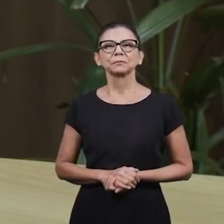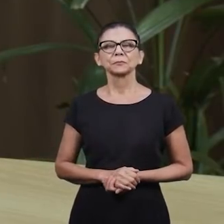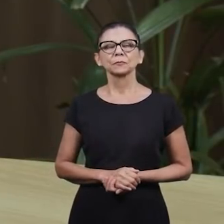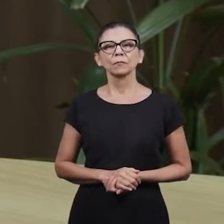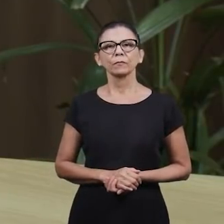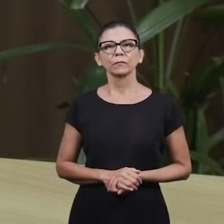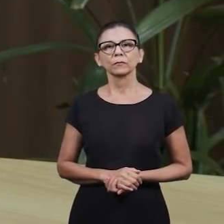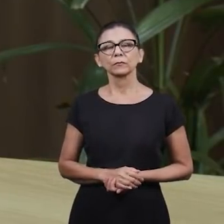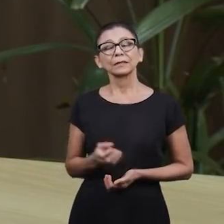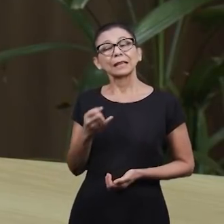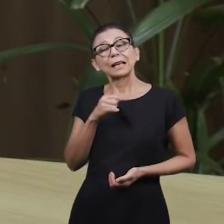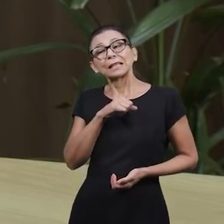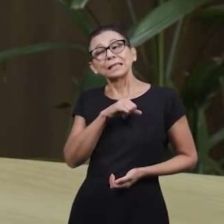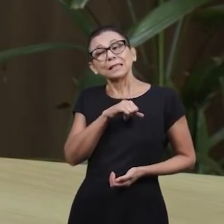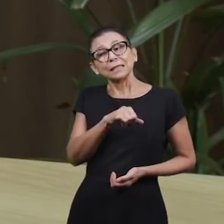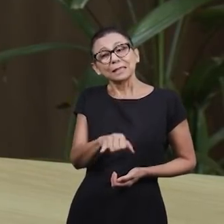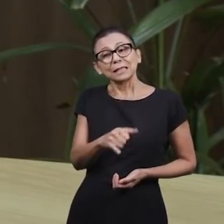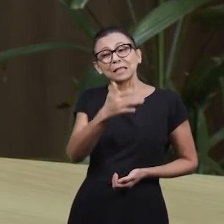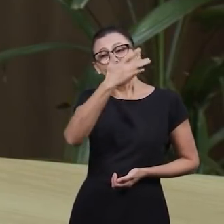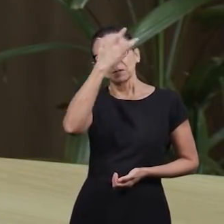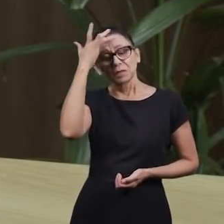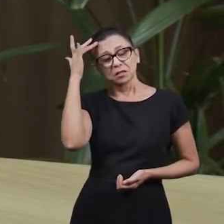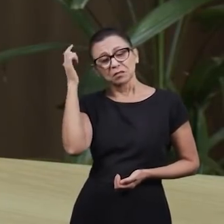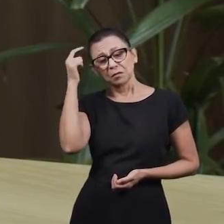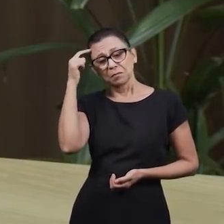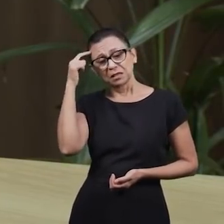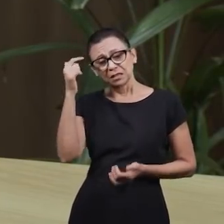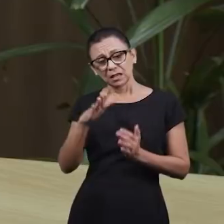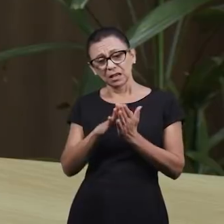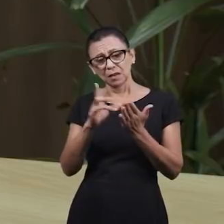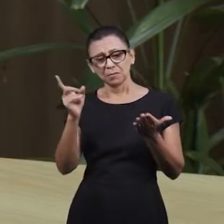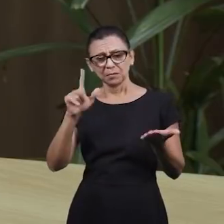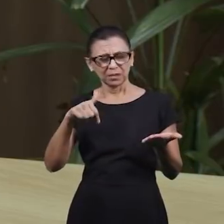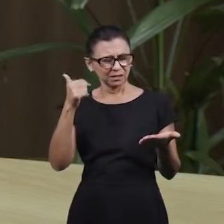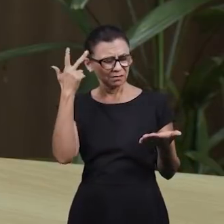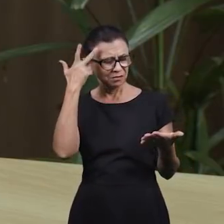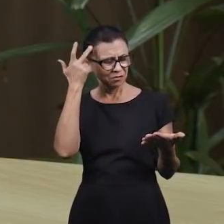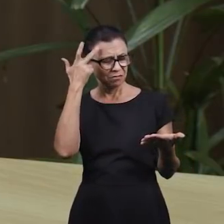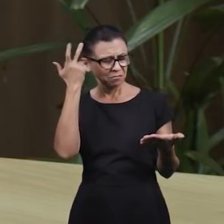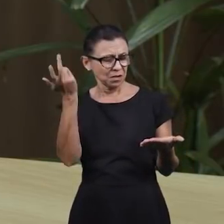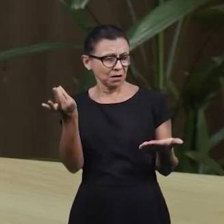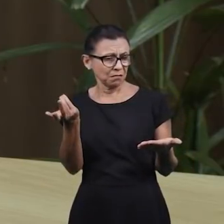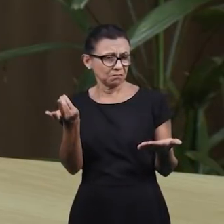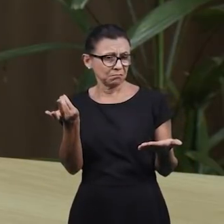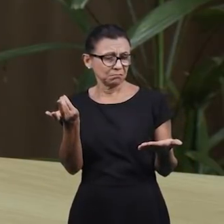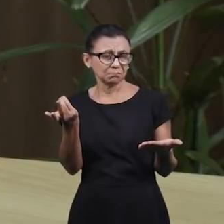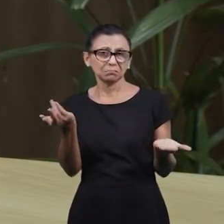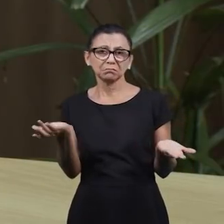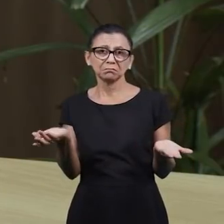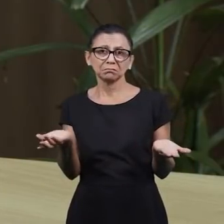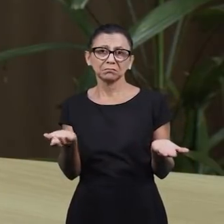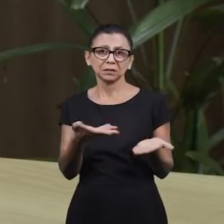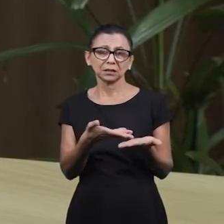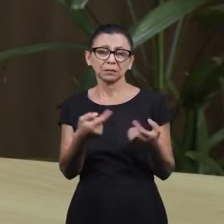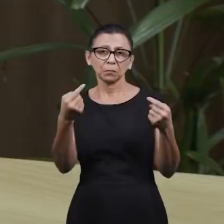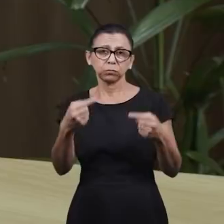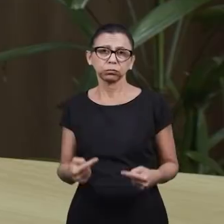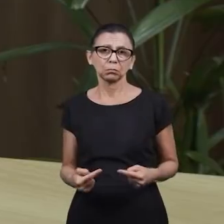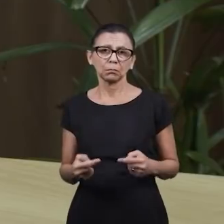E se ela for considerada um livro comum, então, nesse sentido, ela também pode ser contestada.